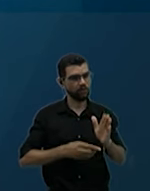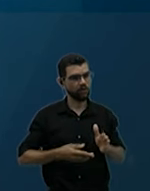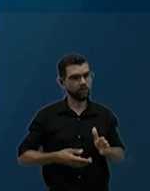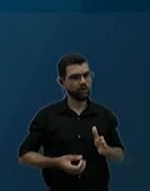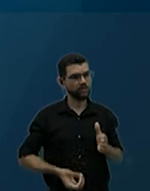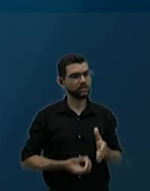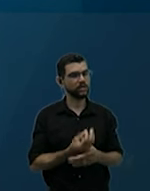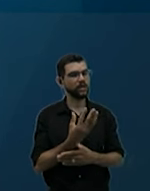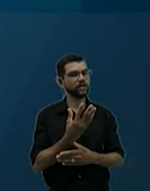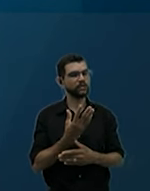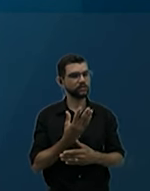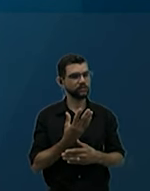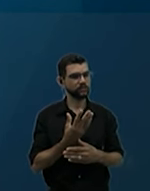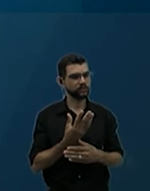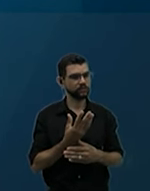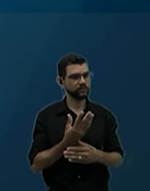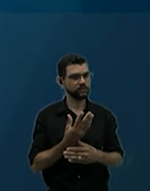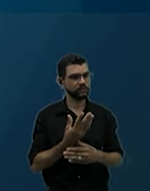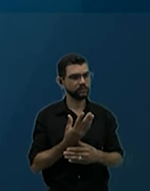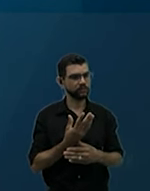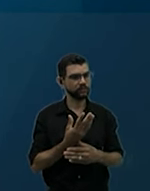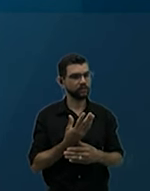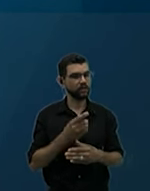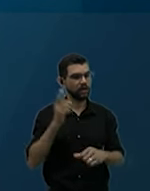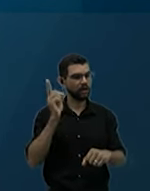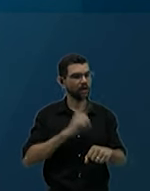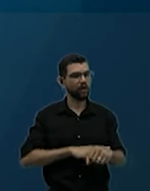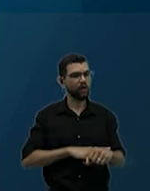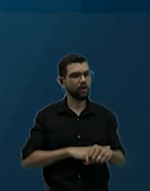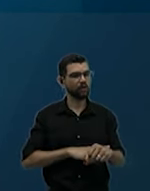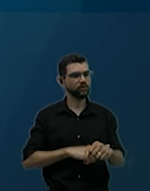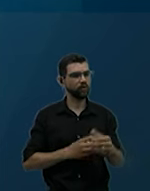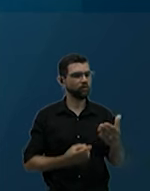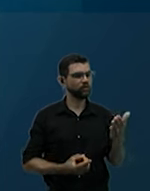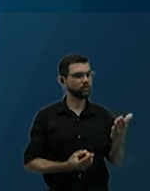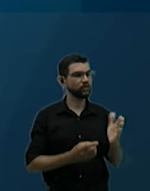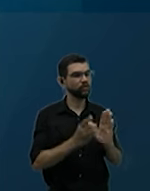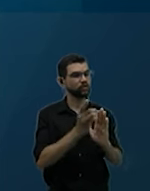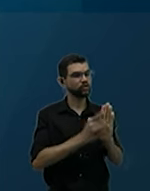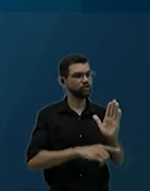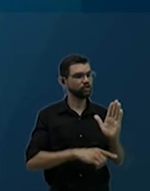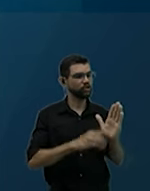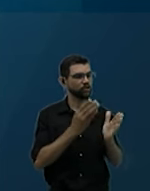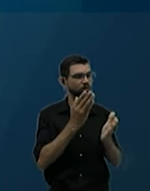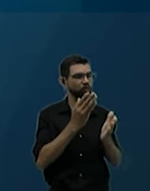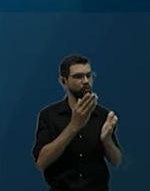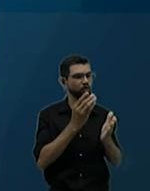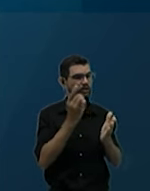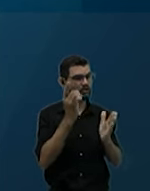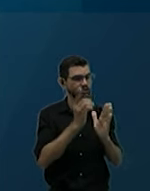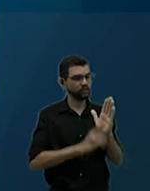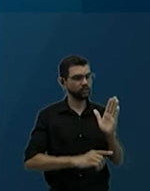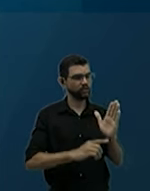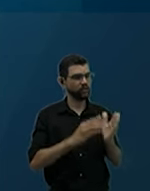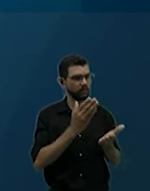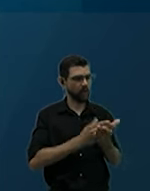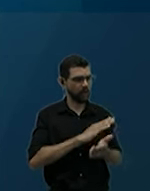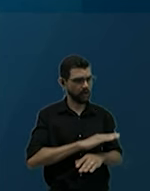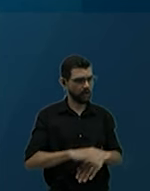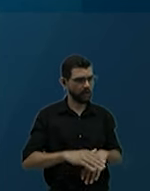quando ele é violado. E aí a importância de se observar o artigo 398 do Código Civil,